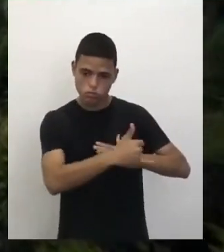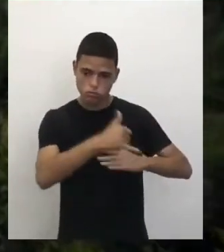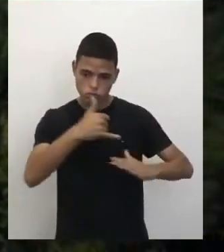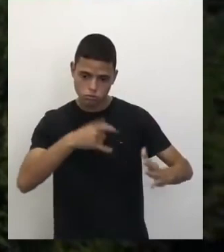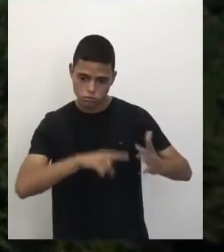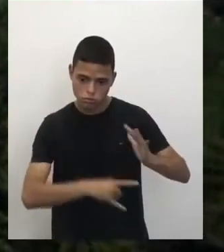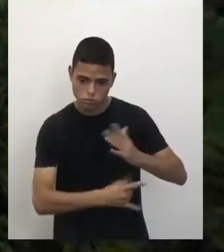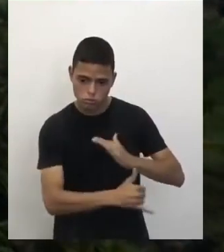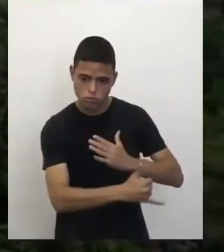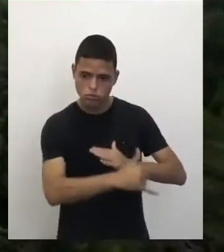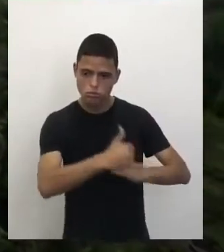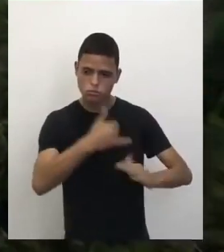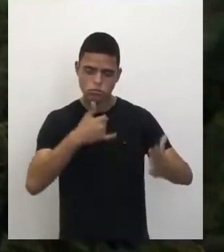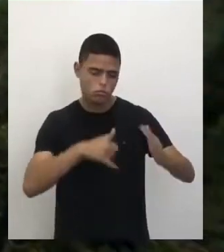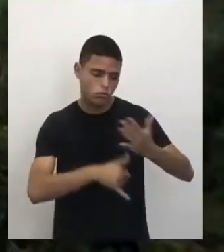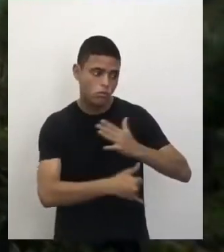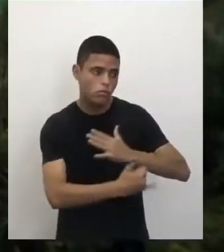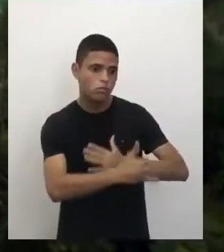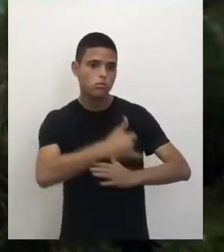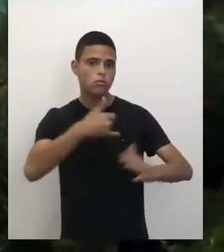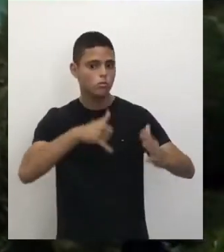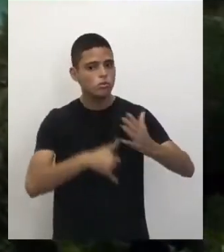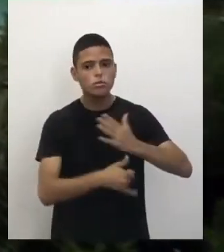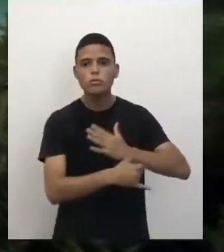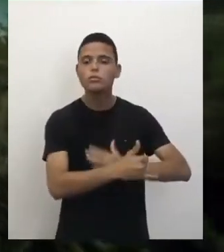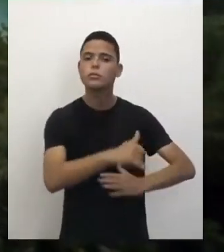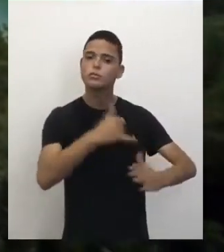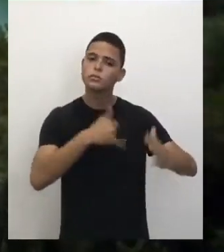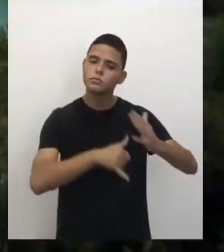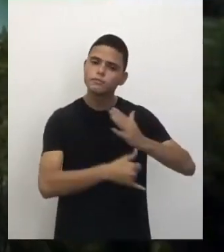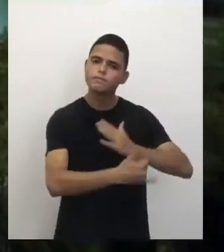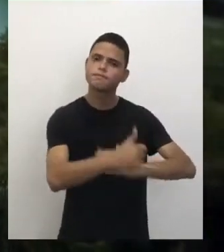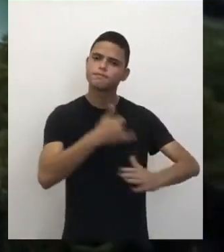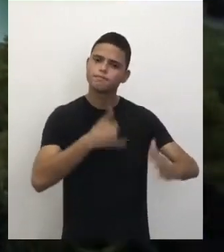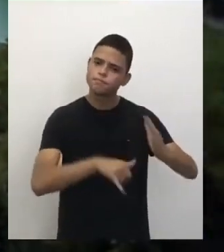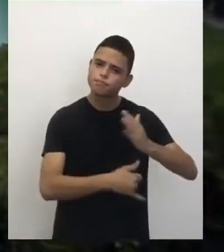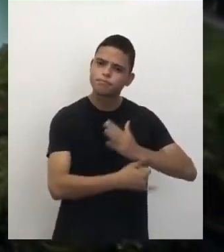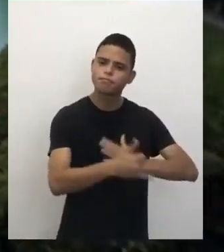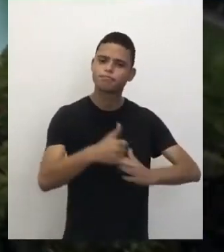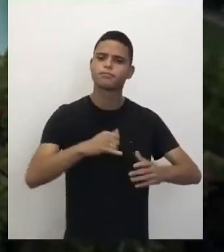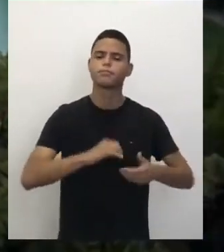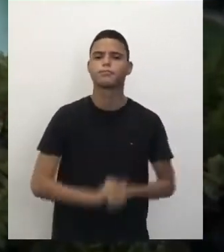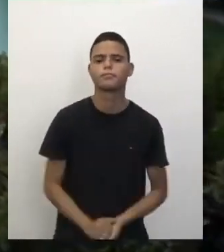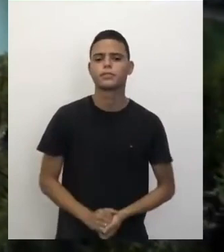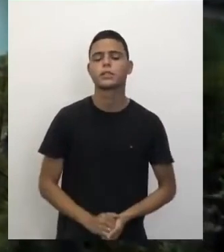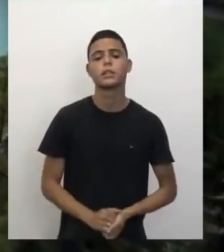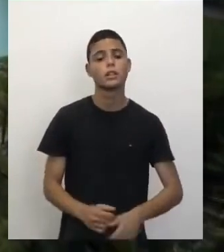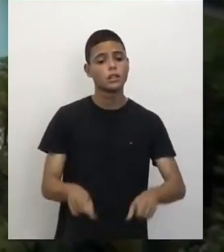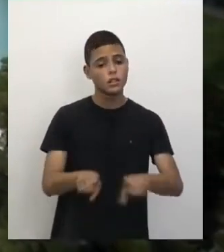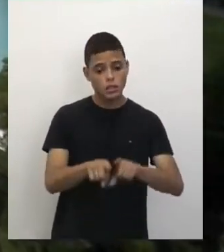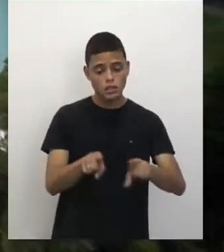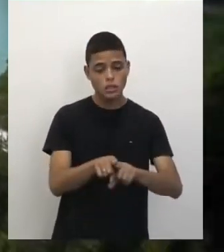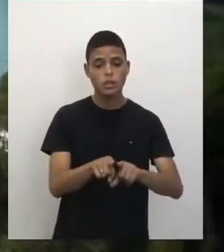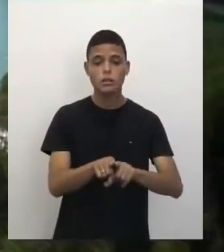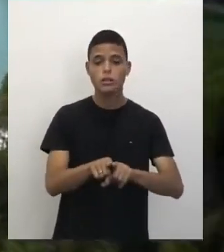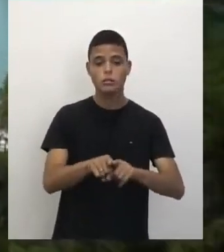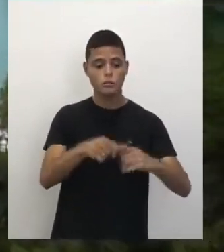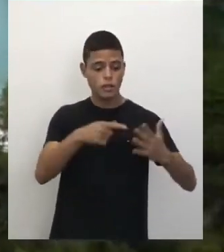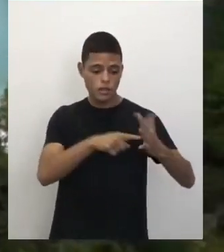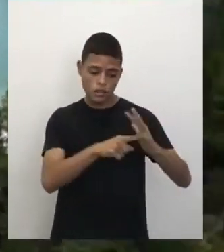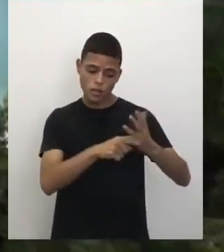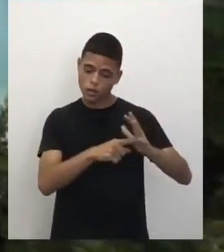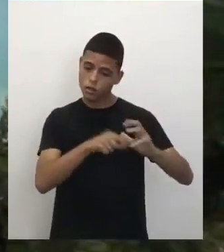energia potencial gravitacional em energia cinética. E nas turbinas, a energia cinética, então,